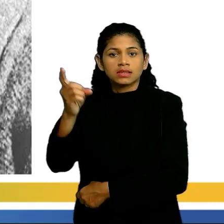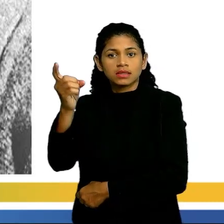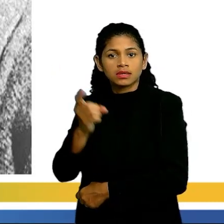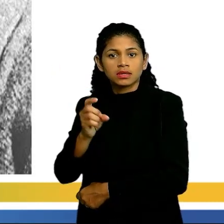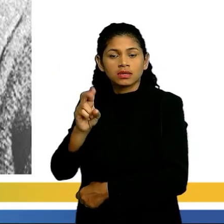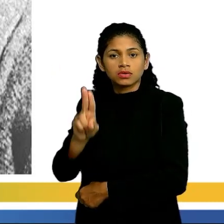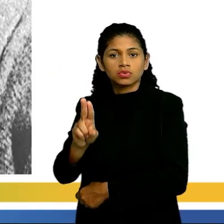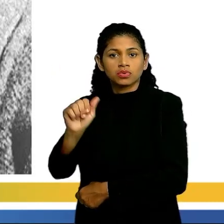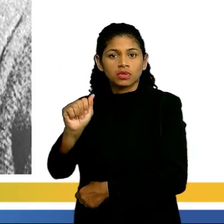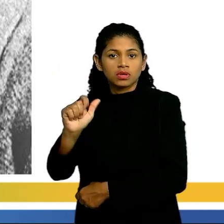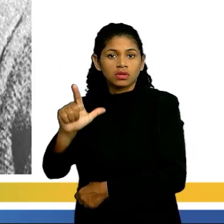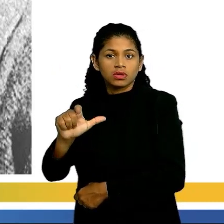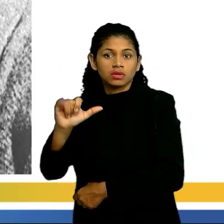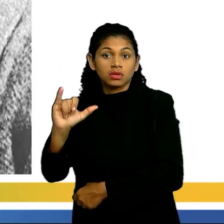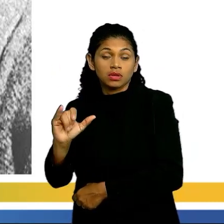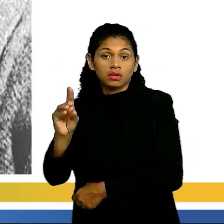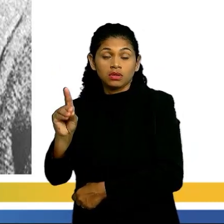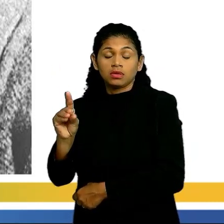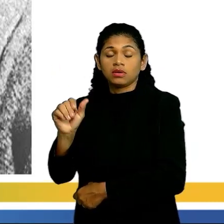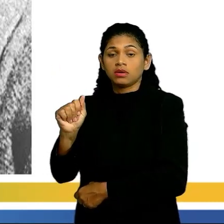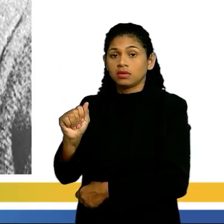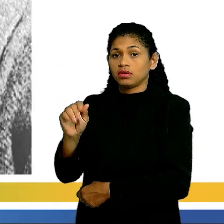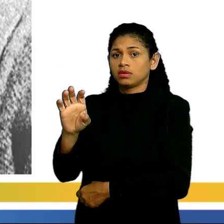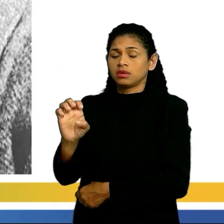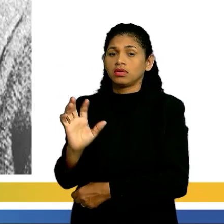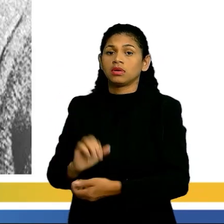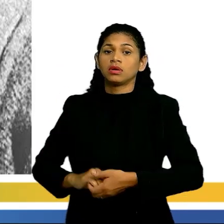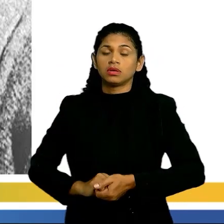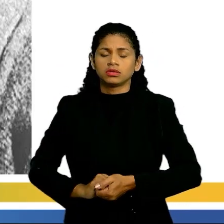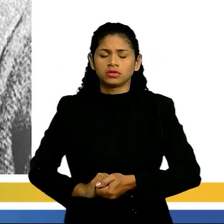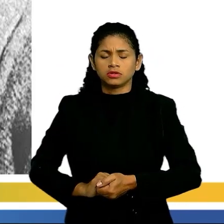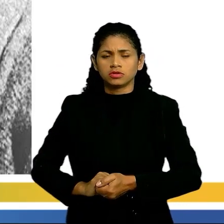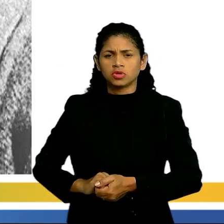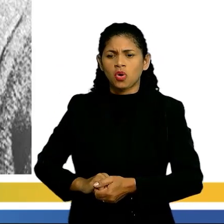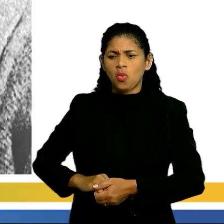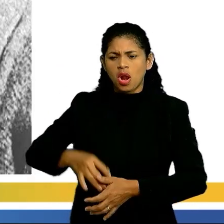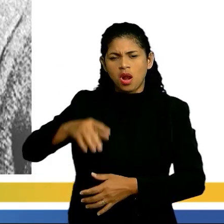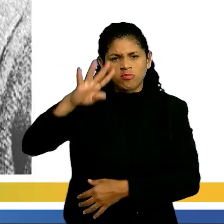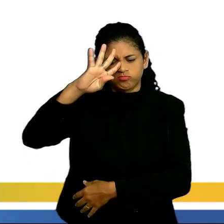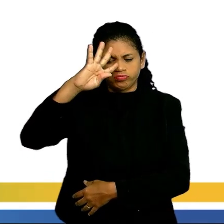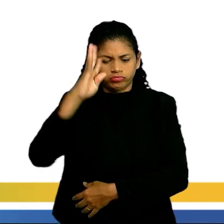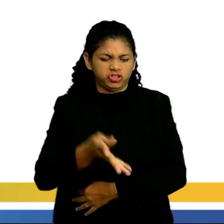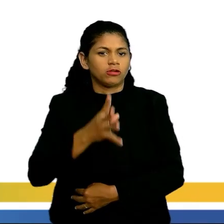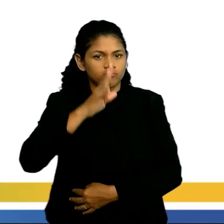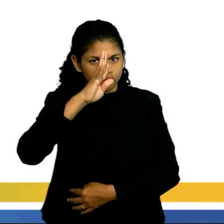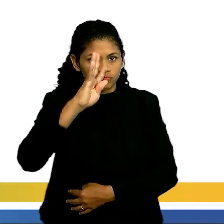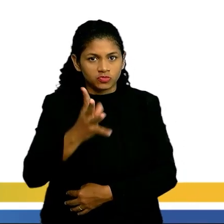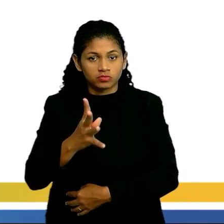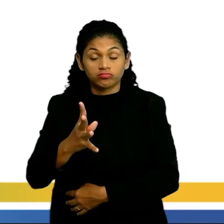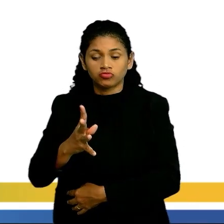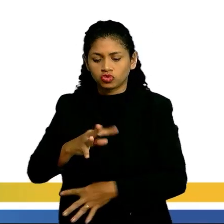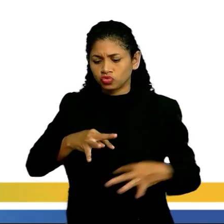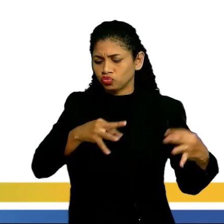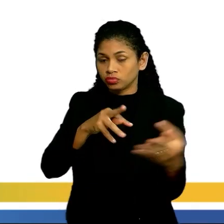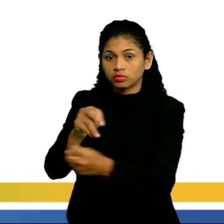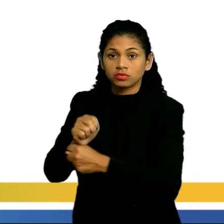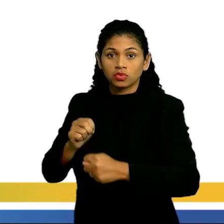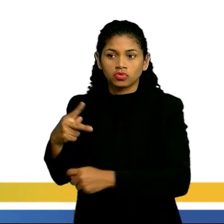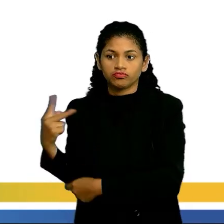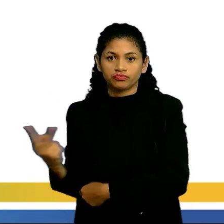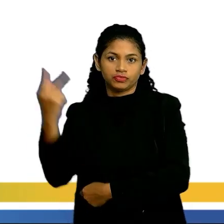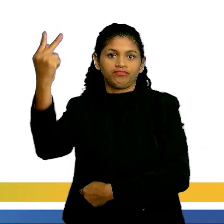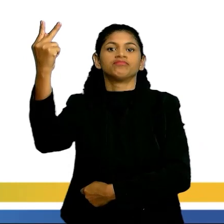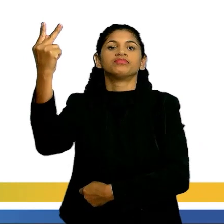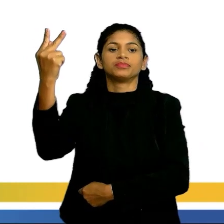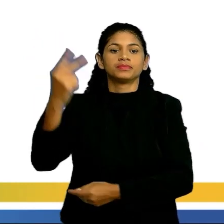depois proíbe de usar? Então ele vai fazer esse duro questionamento a todos os valores morais. Um